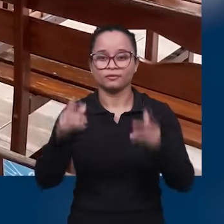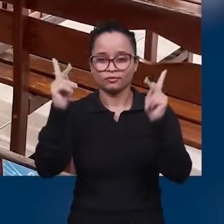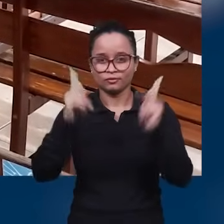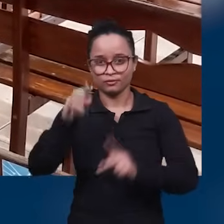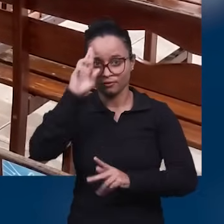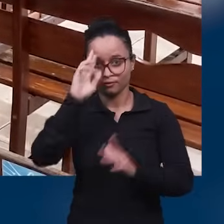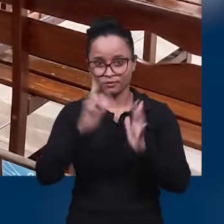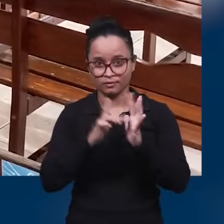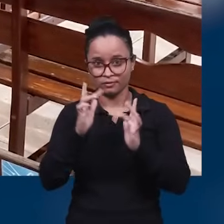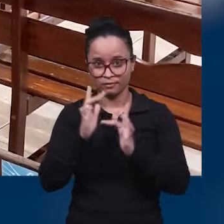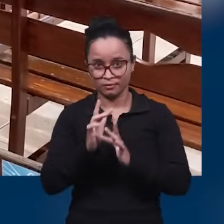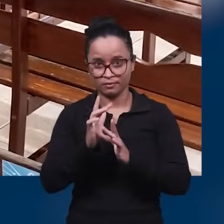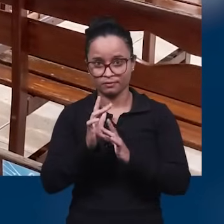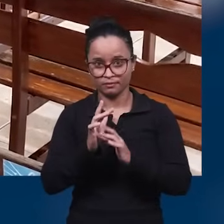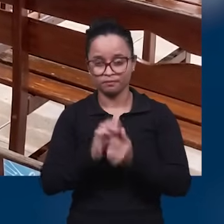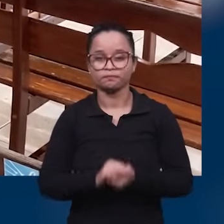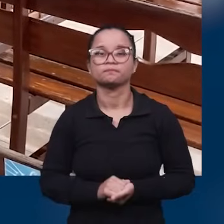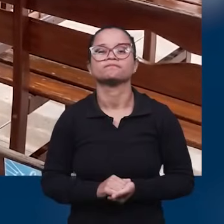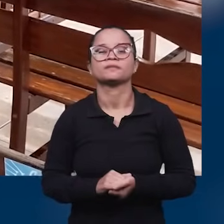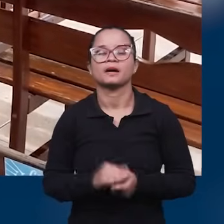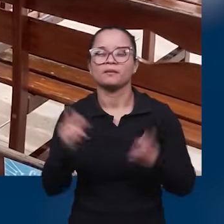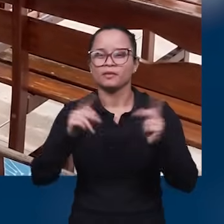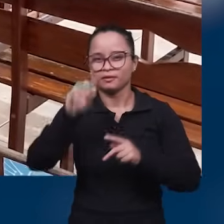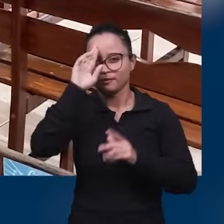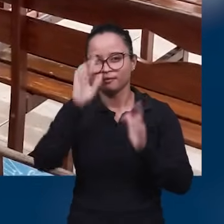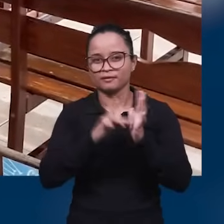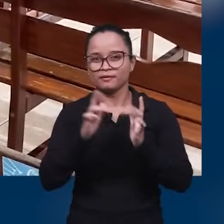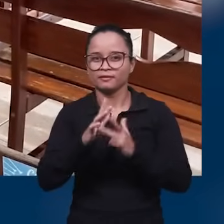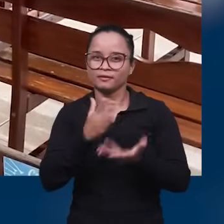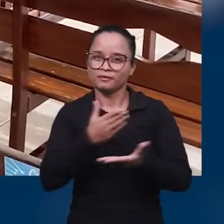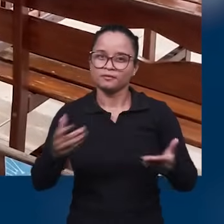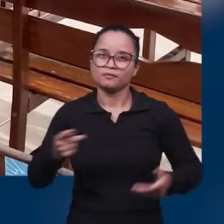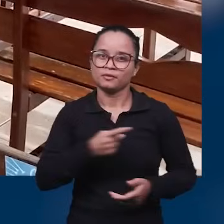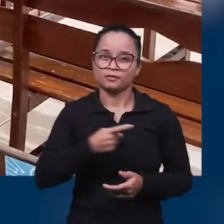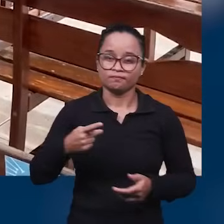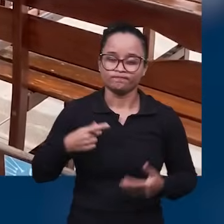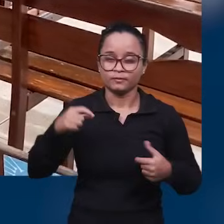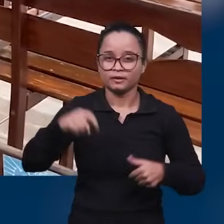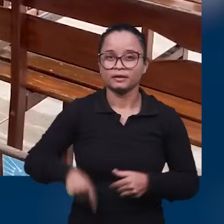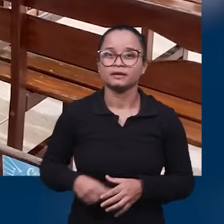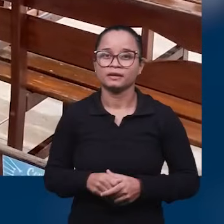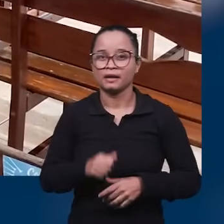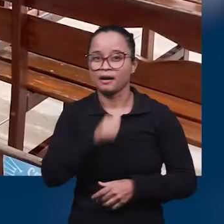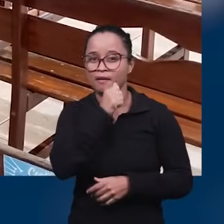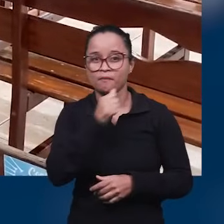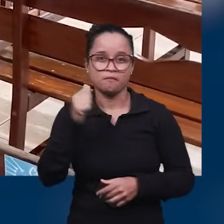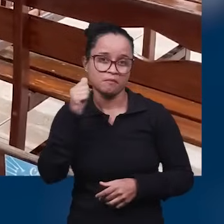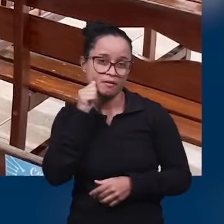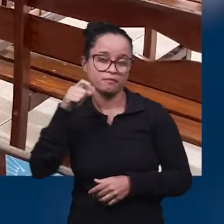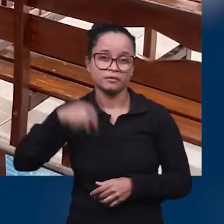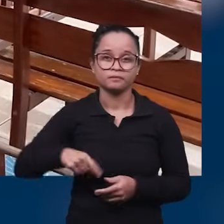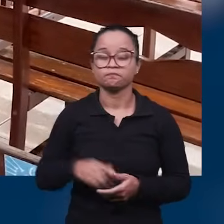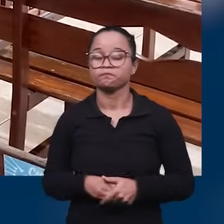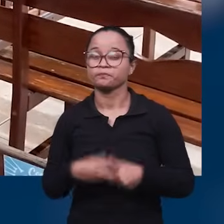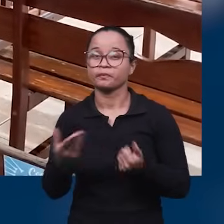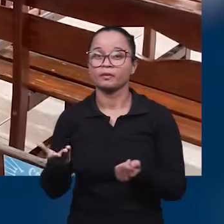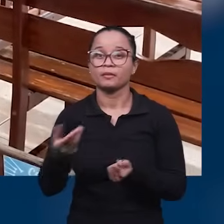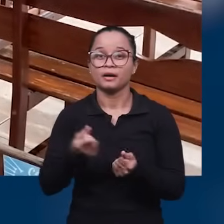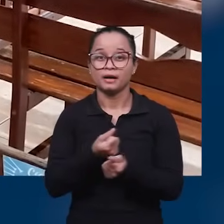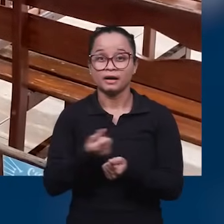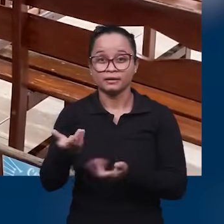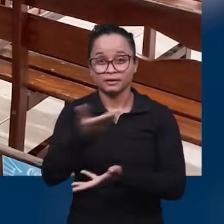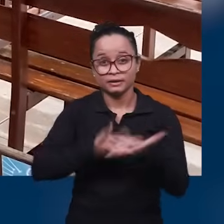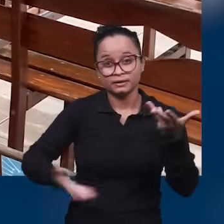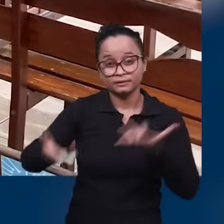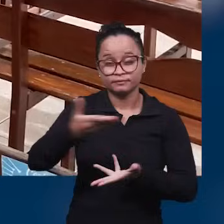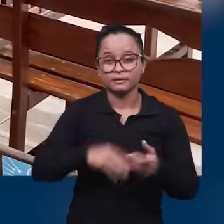do estado de Amapá, na cidade de Macapá, para compartilhar com os irmãos aquilo que foi as nossas experiências que tivemos aqui durante o mês de